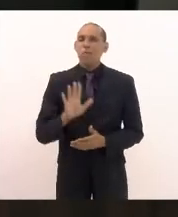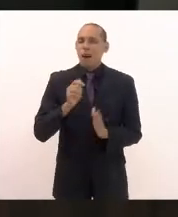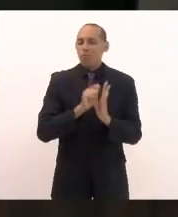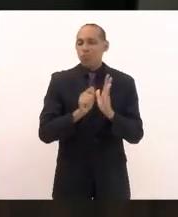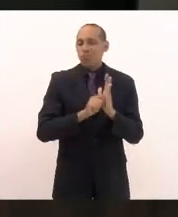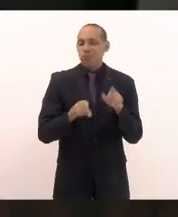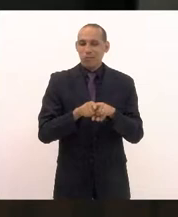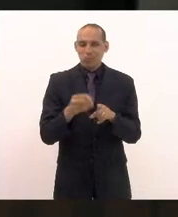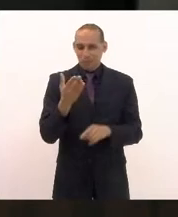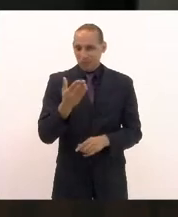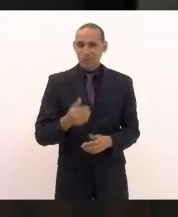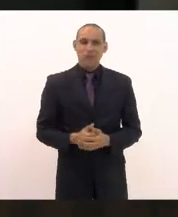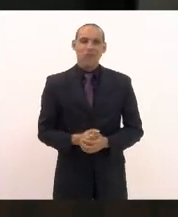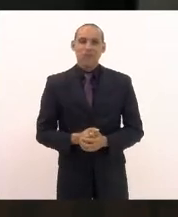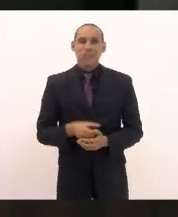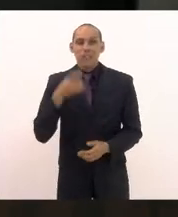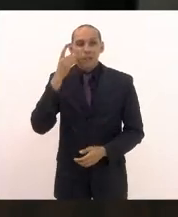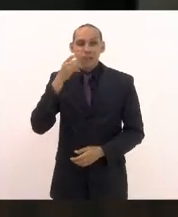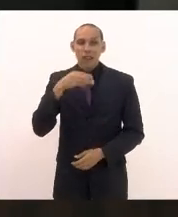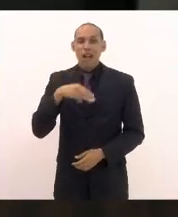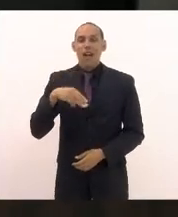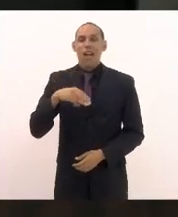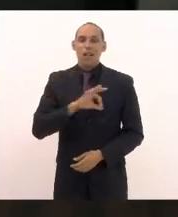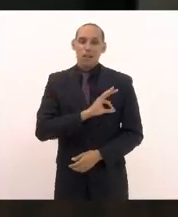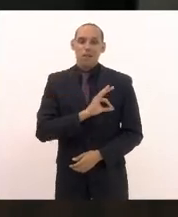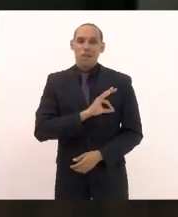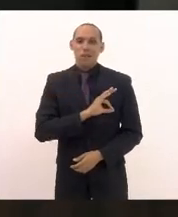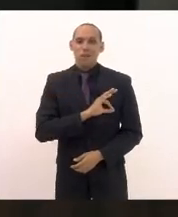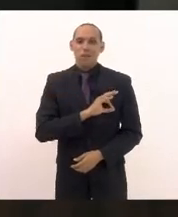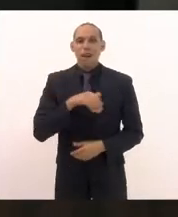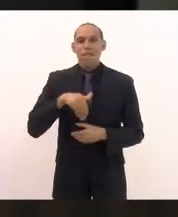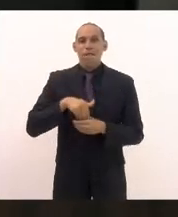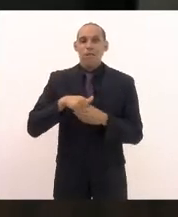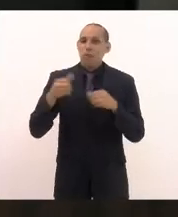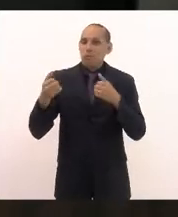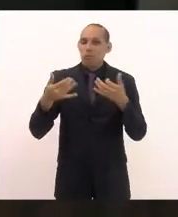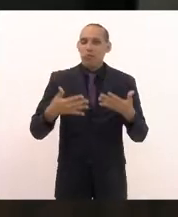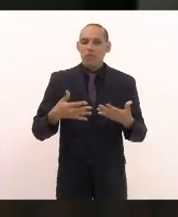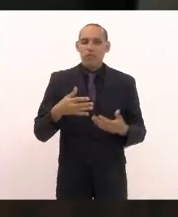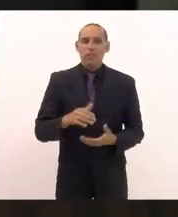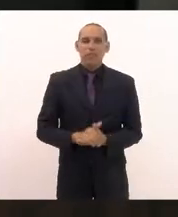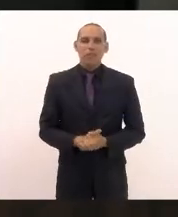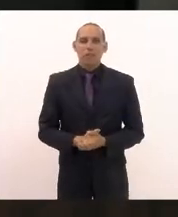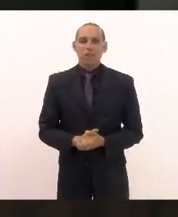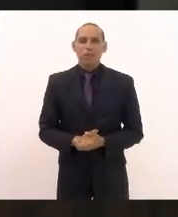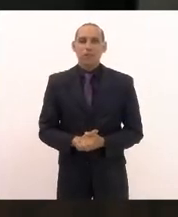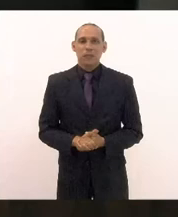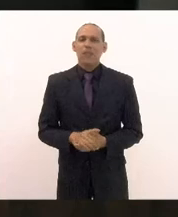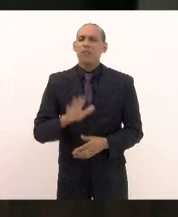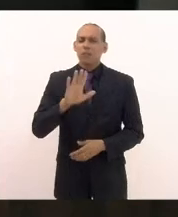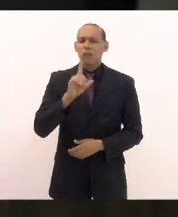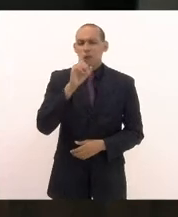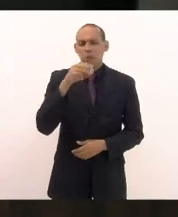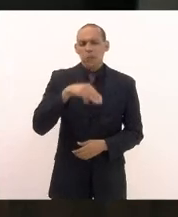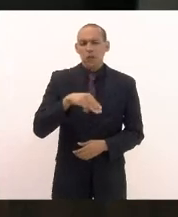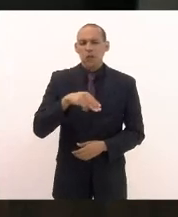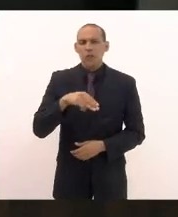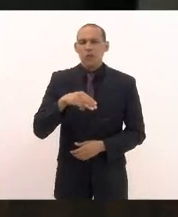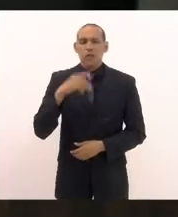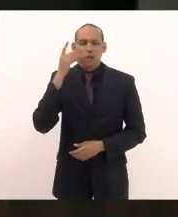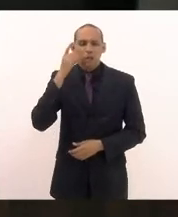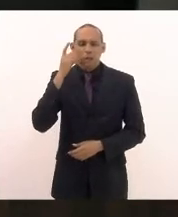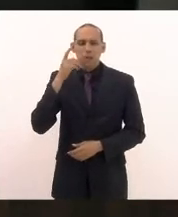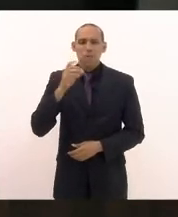Vossa Excelência aqui. Deputada Marta Rocha. Para declaração de voto. Lucinha. Presidente. Só um minutinho, deputada Marta Rocha.